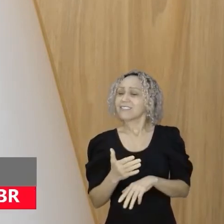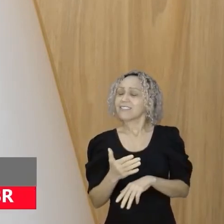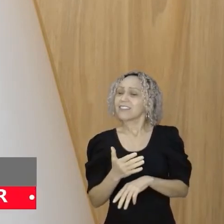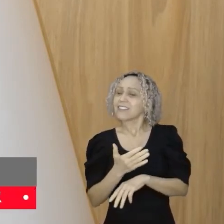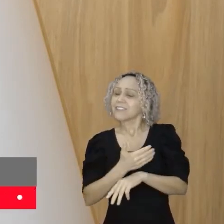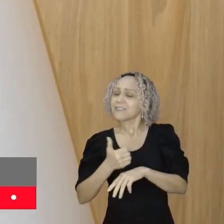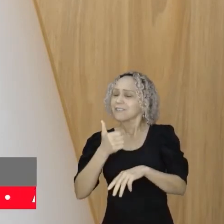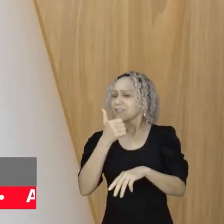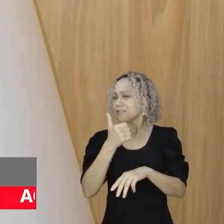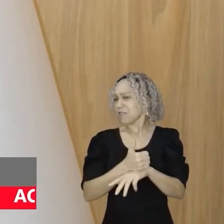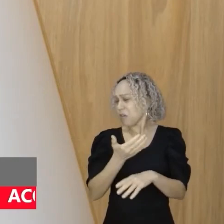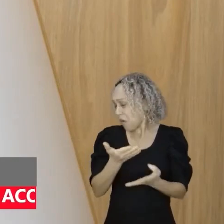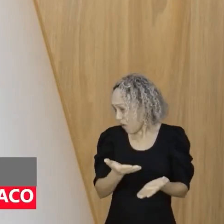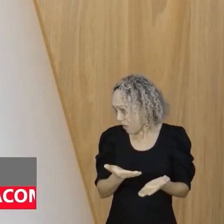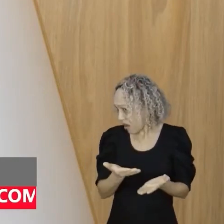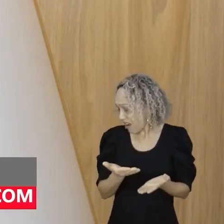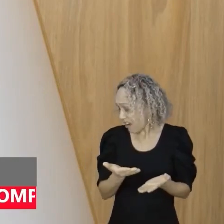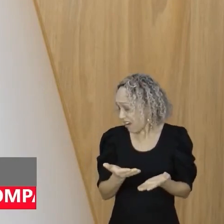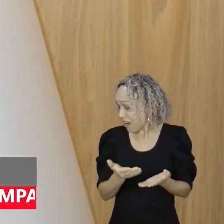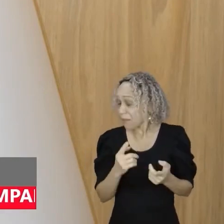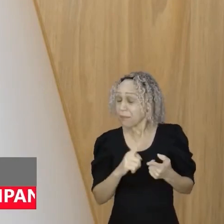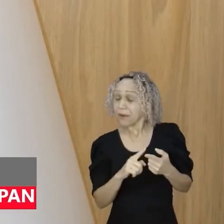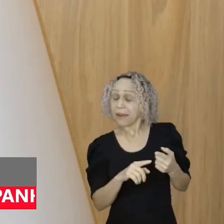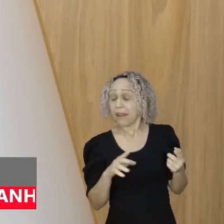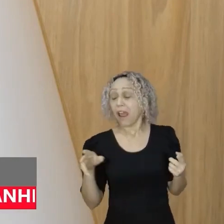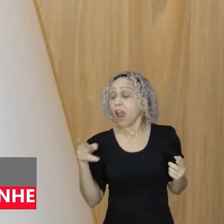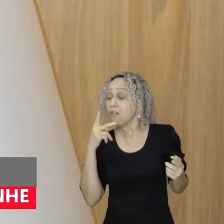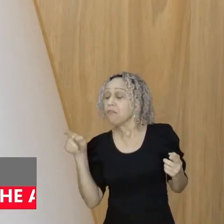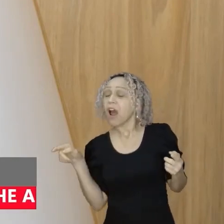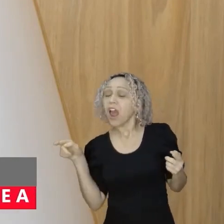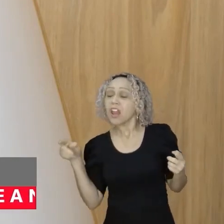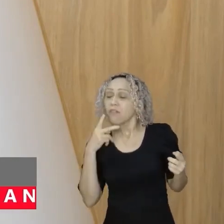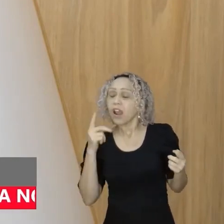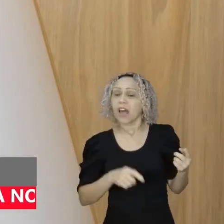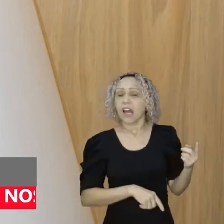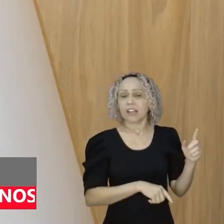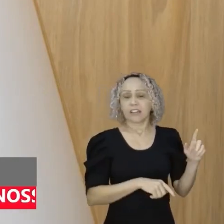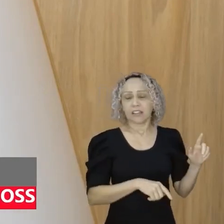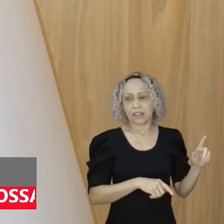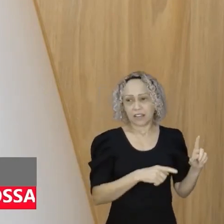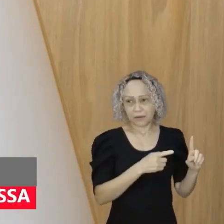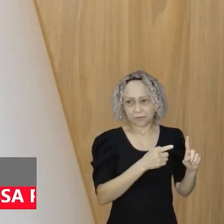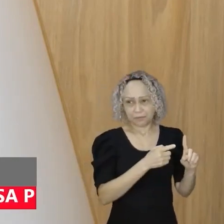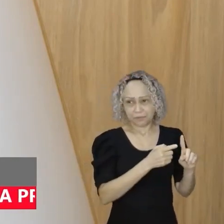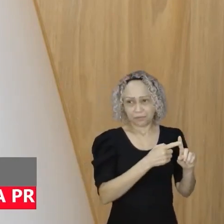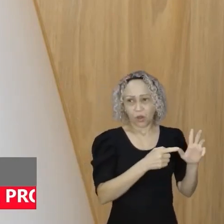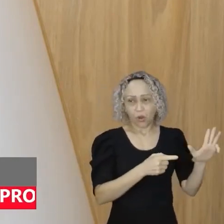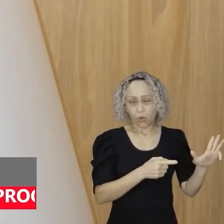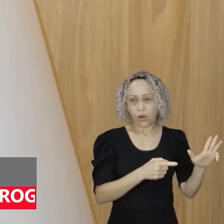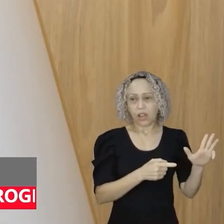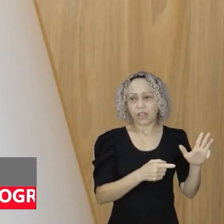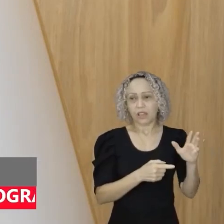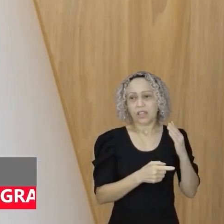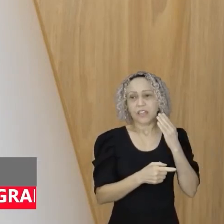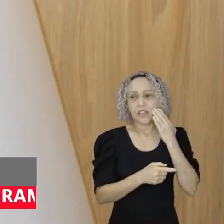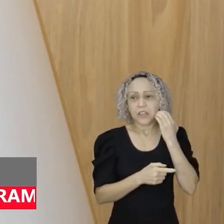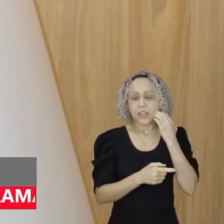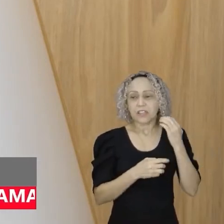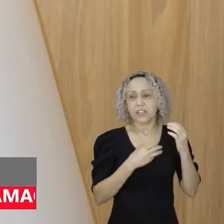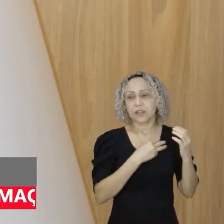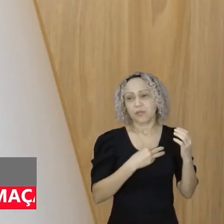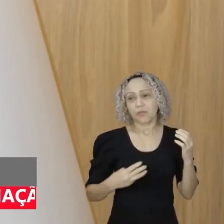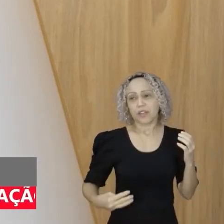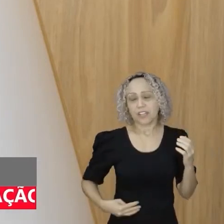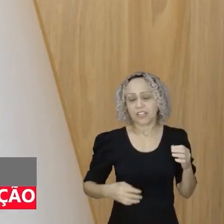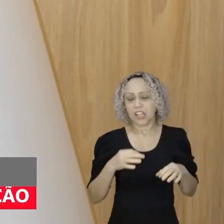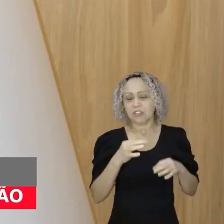ministro Dino, e com esta omissão proporcionou que eles ocupassem os três poderes. Mas eles são eles, né? Então eles ocupam os